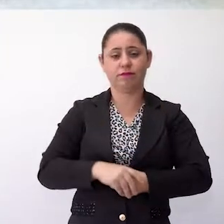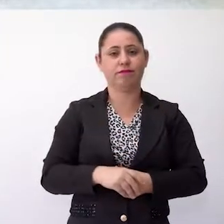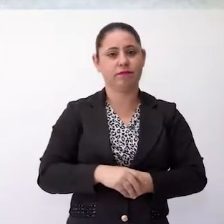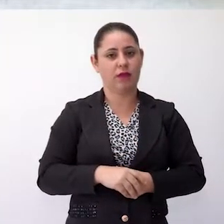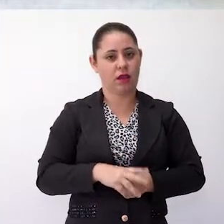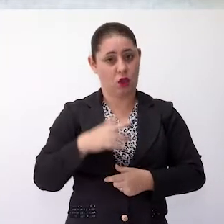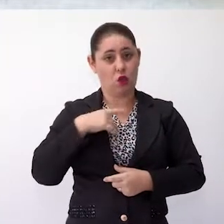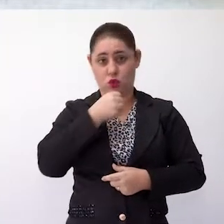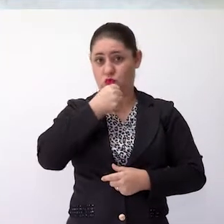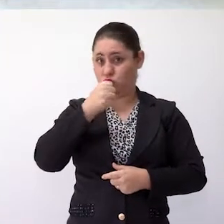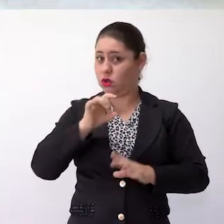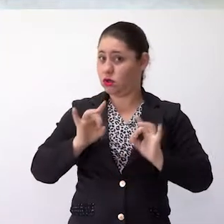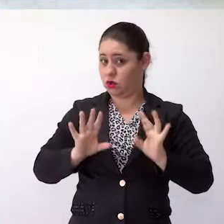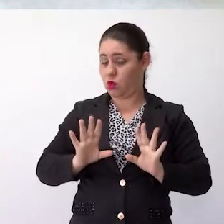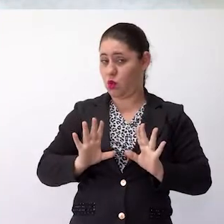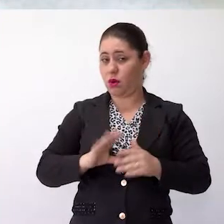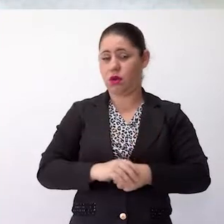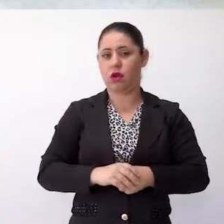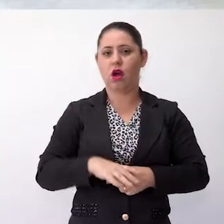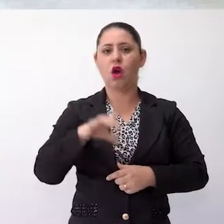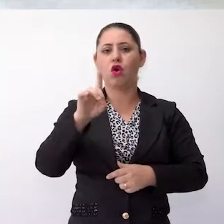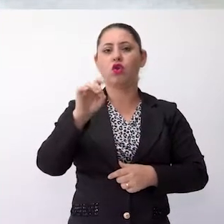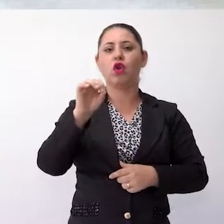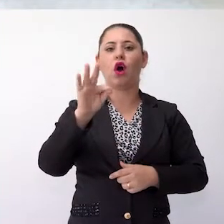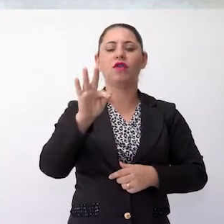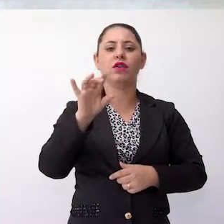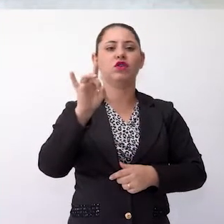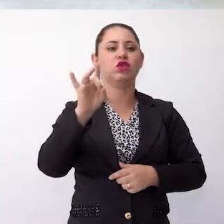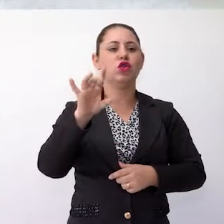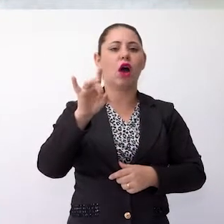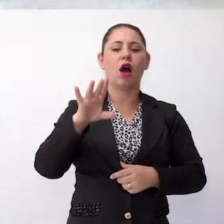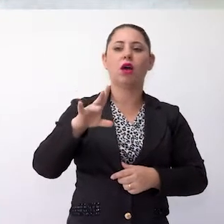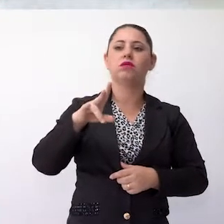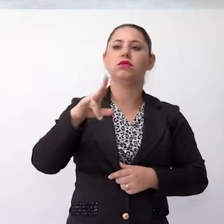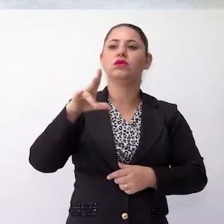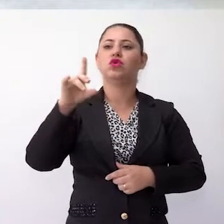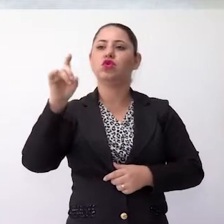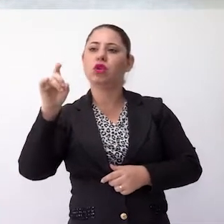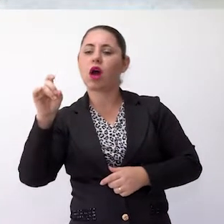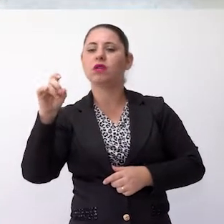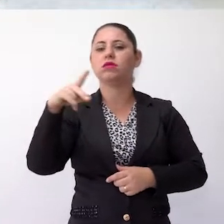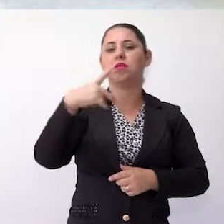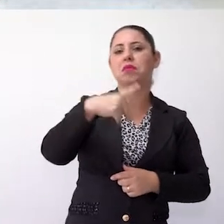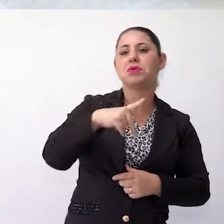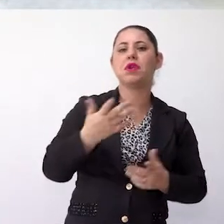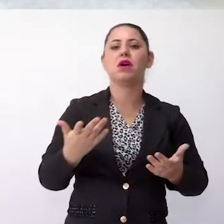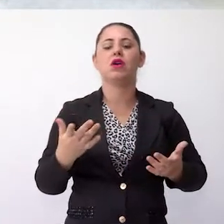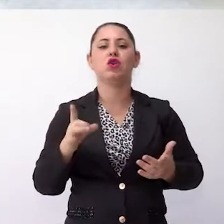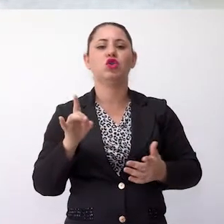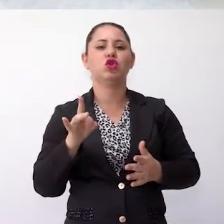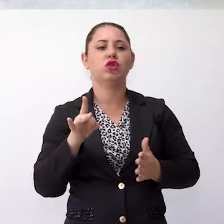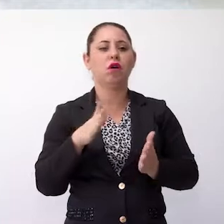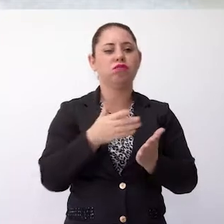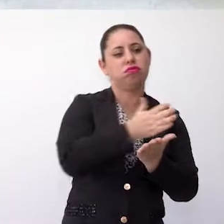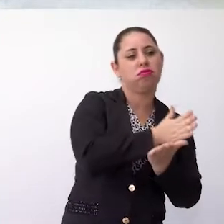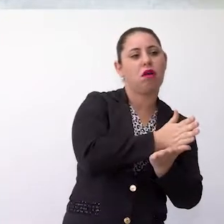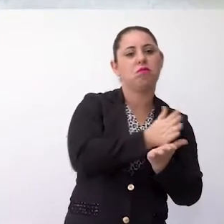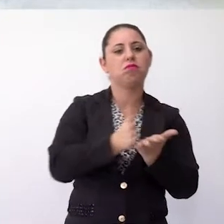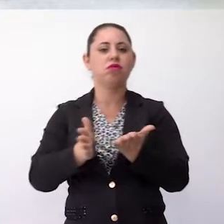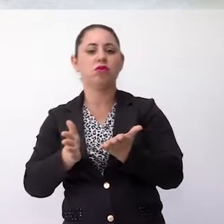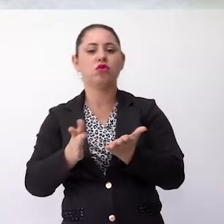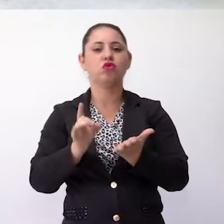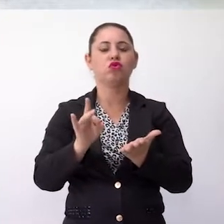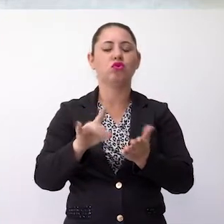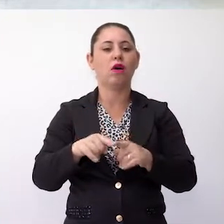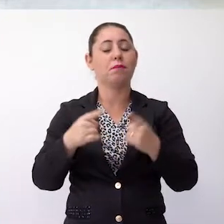sou jornalista, tá? Sim. O pessoal fala que o DOF só fica Dourados, Ponta Porã, e às vezes sai um pouquinho para a esquerda, um pouquinho para a